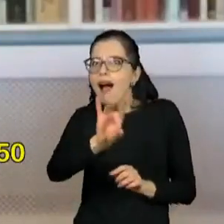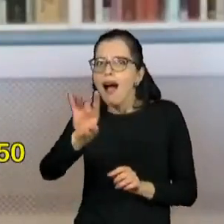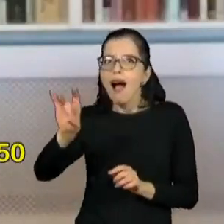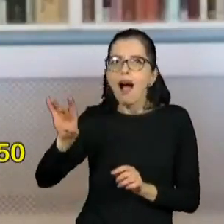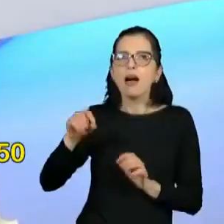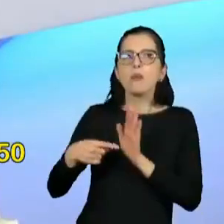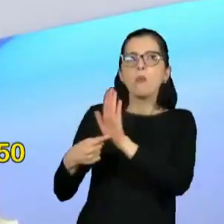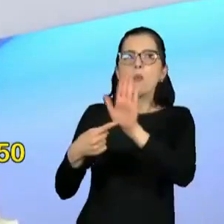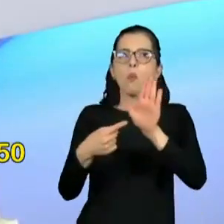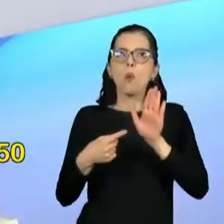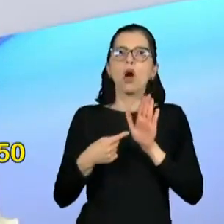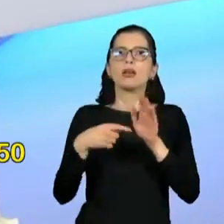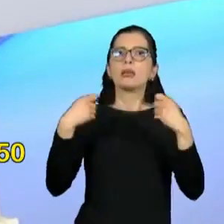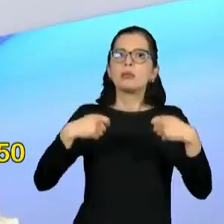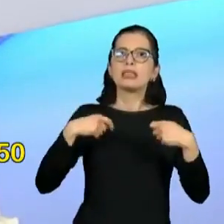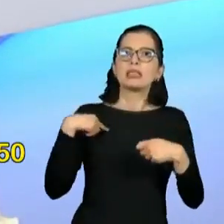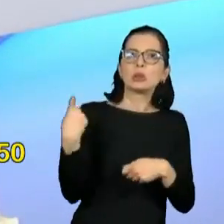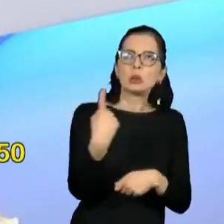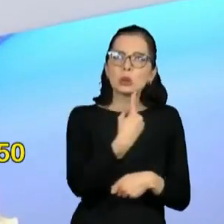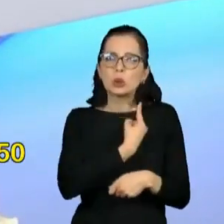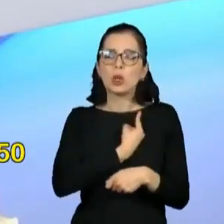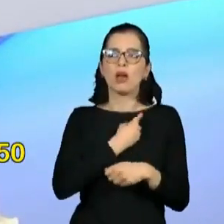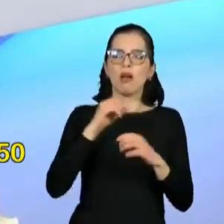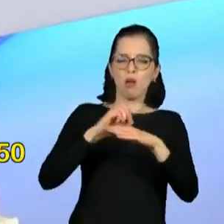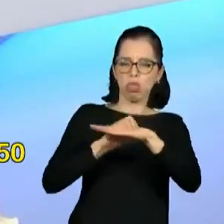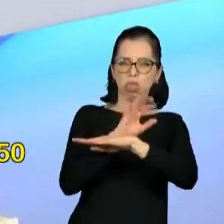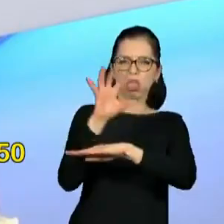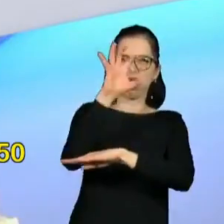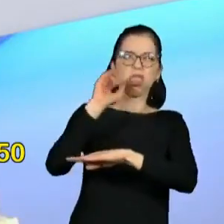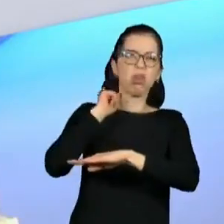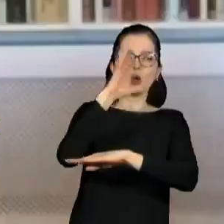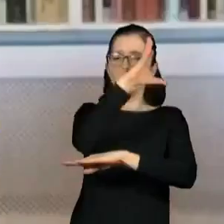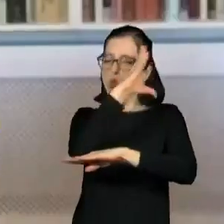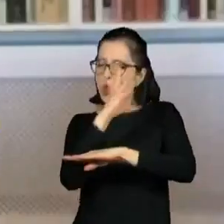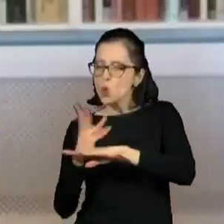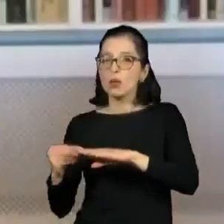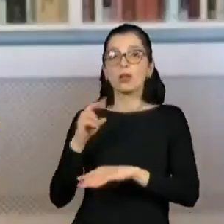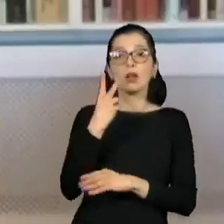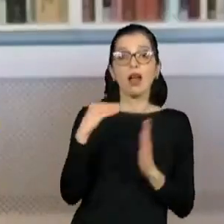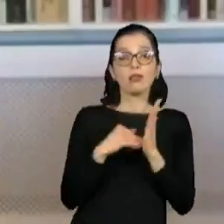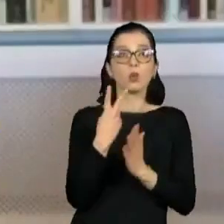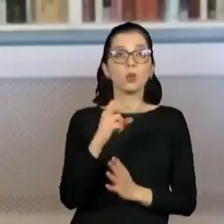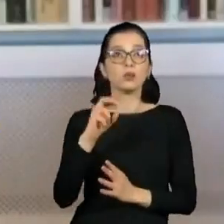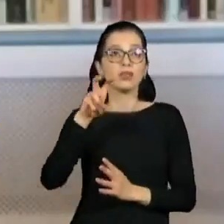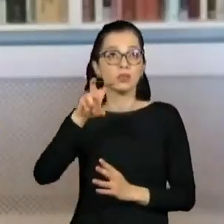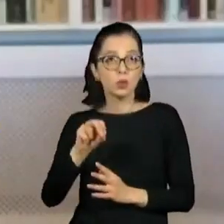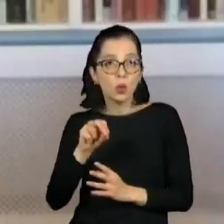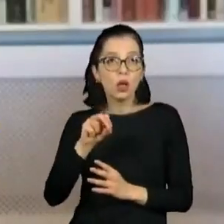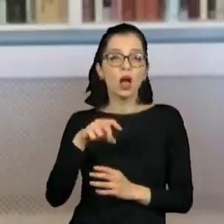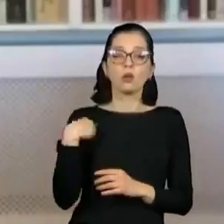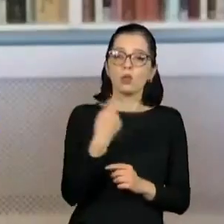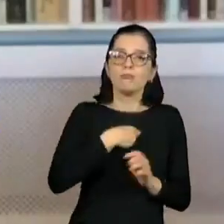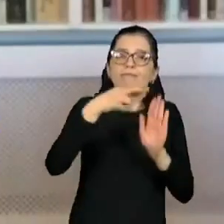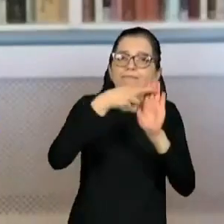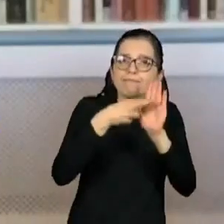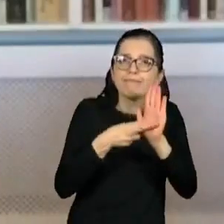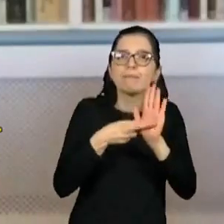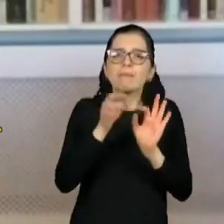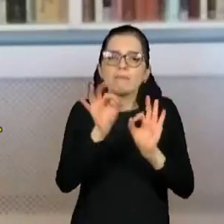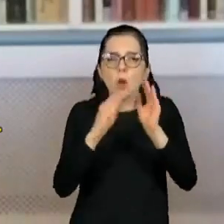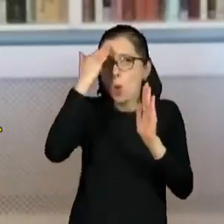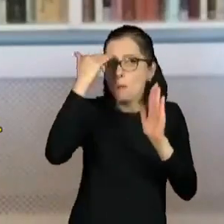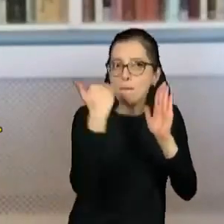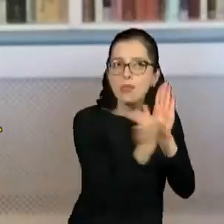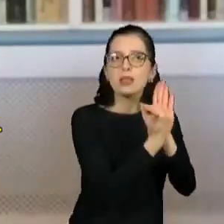amor mesmo sem é uma coisa é visível o cabelo bastante este agora vamos lá e batons